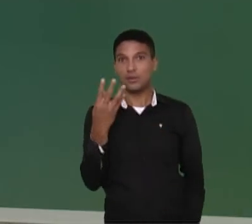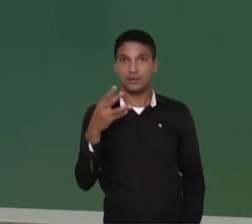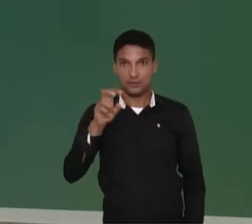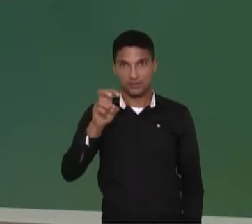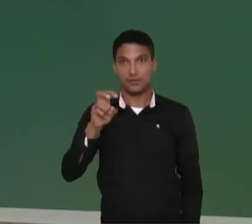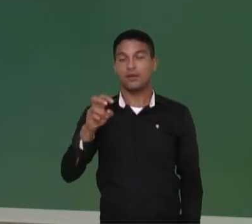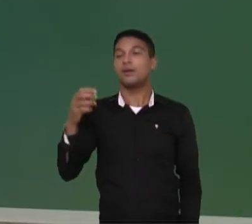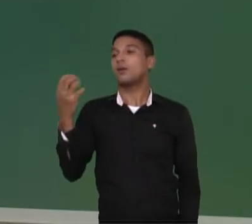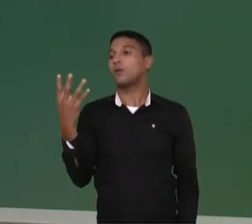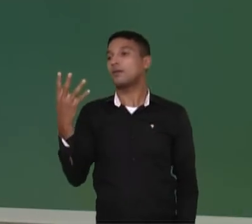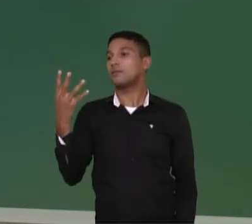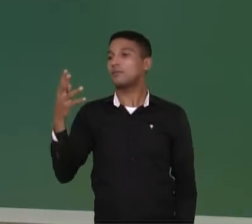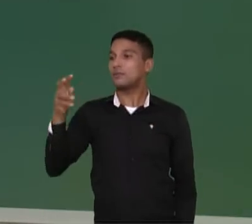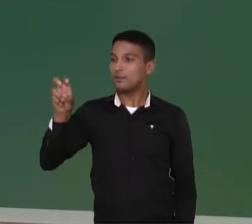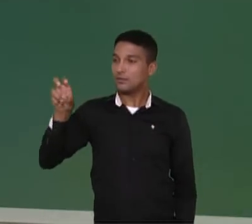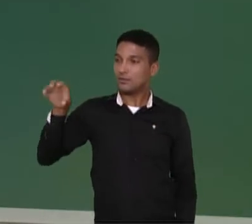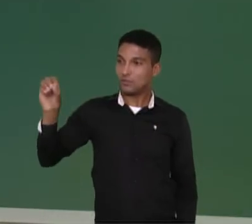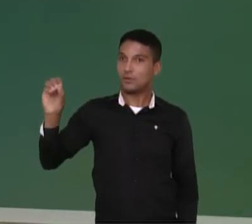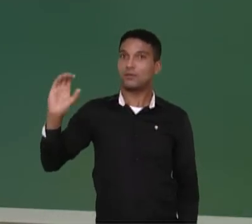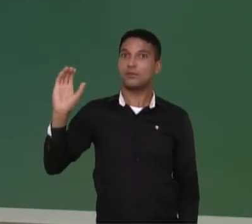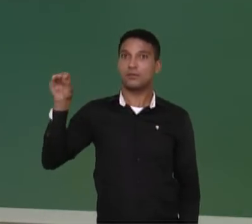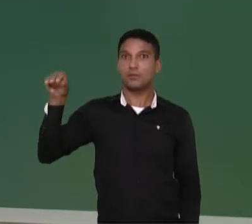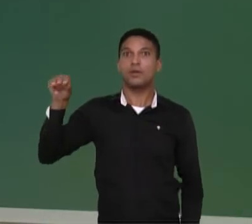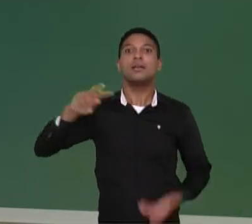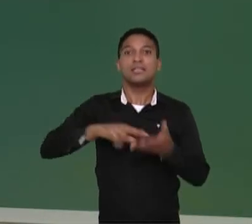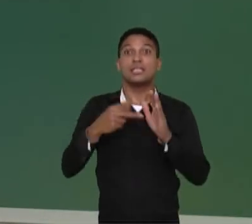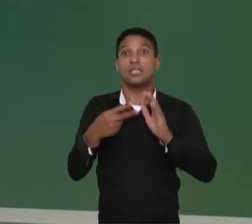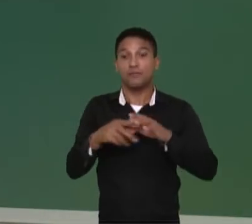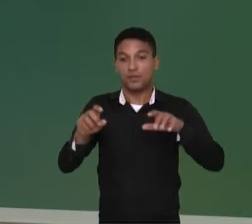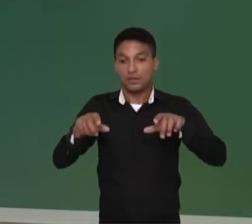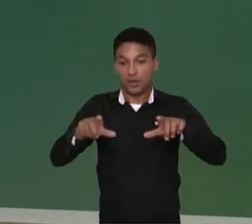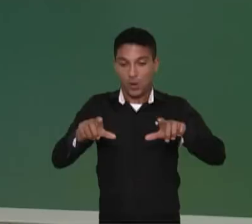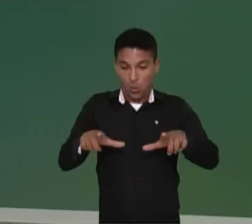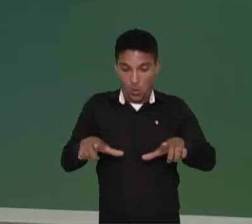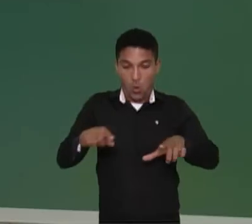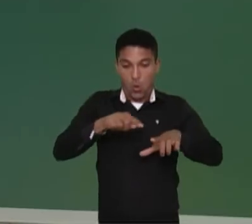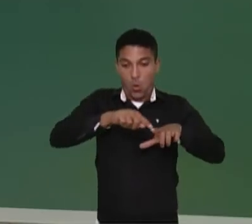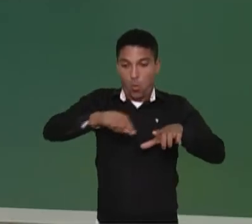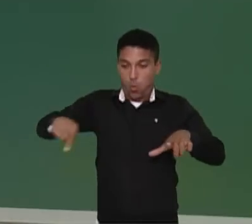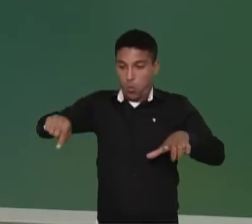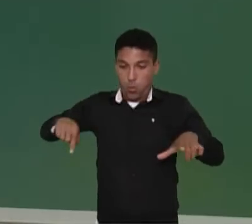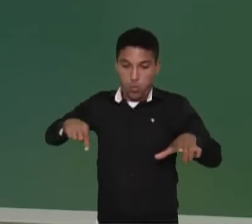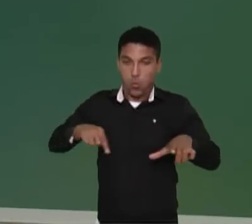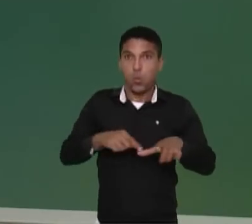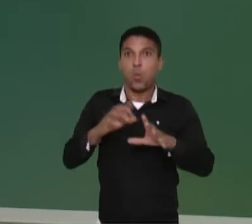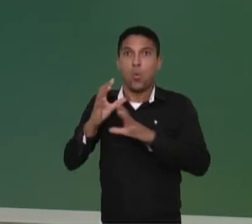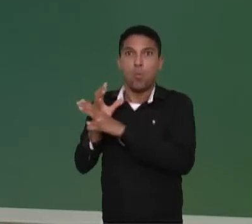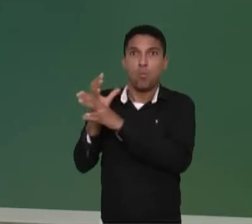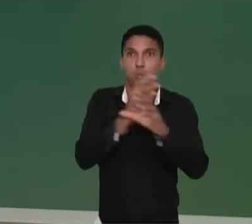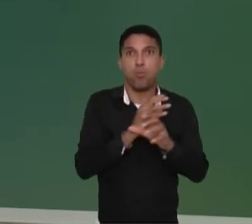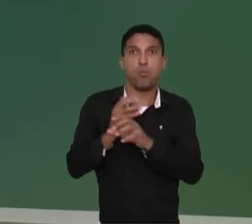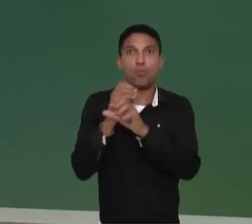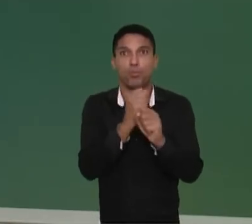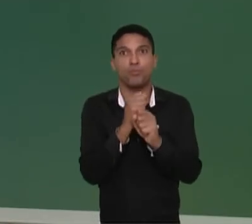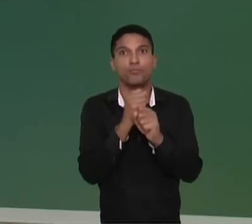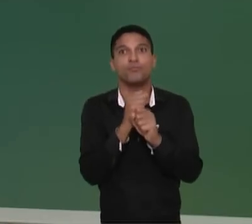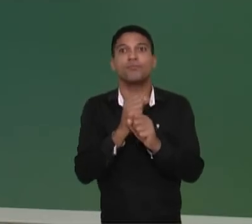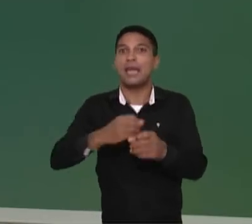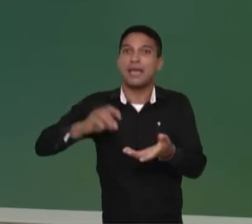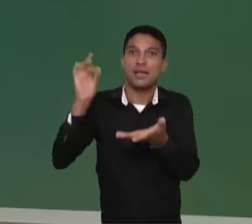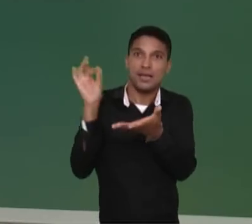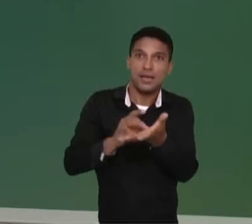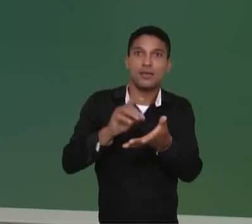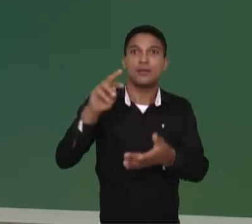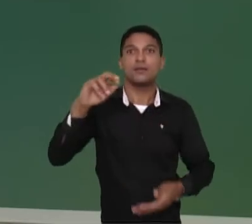ok? Então, aqui eu tenho o tamanho real. Qual foi a dica que eu dei para vocês? Ó, tem o tamanho real em centímetro, mas a minha resposta precisa estar em